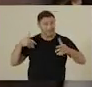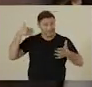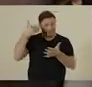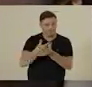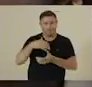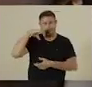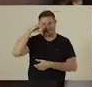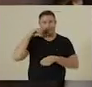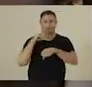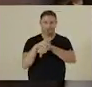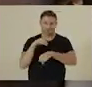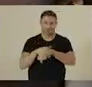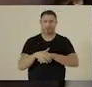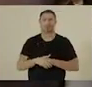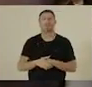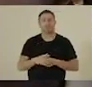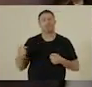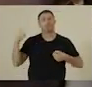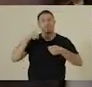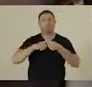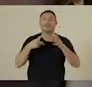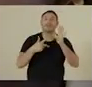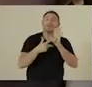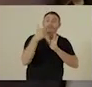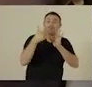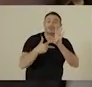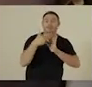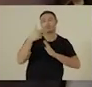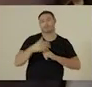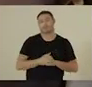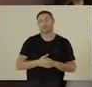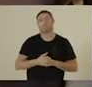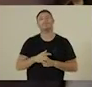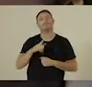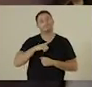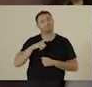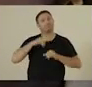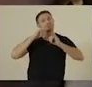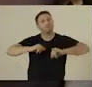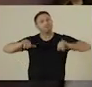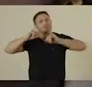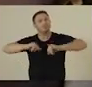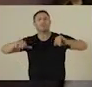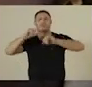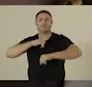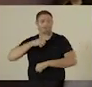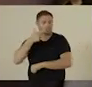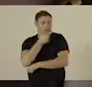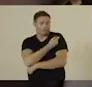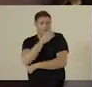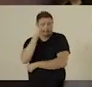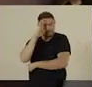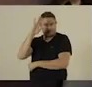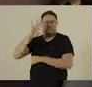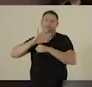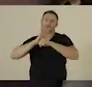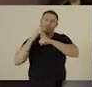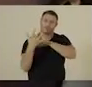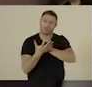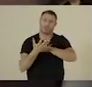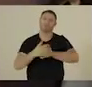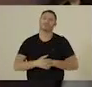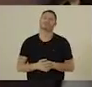Terceiro turno até às 21 horas. Retomada de cirurgias eletivas. Cobertura nas campanhas de vacinação, especialmente